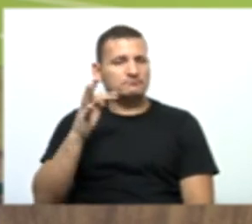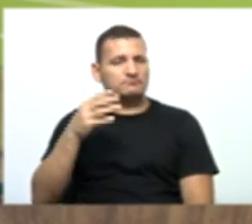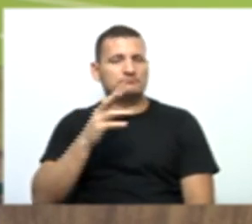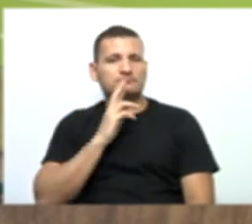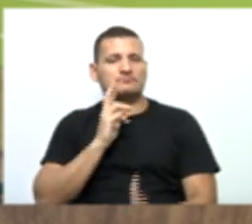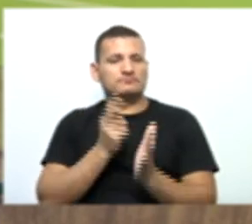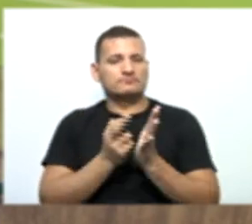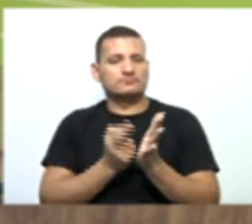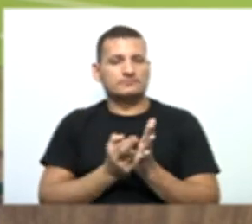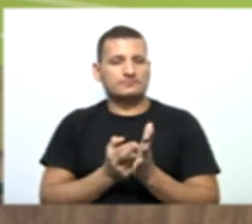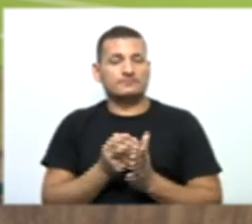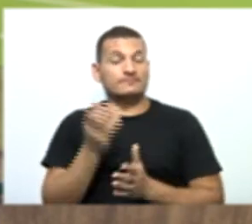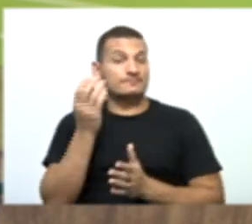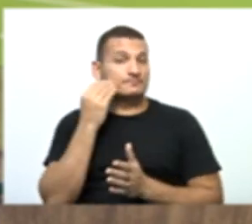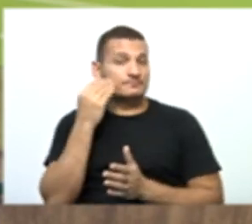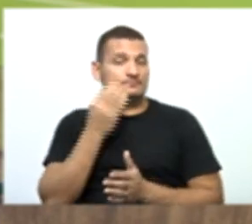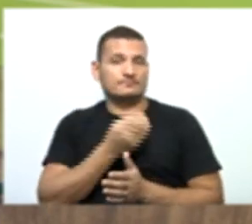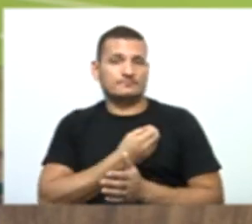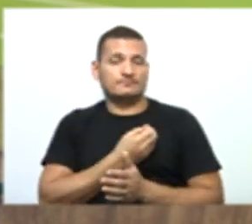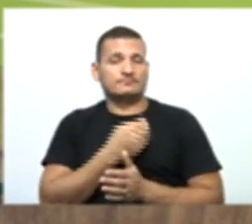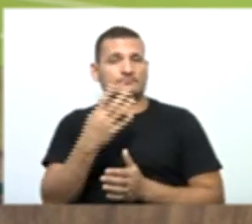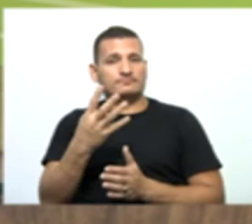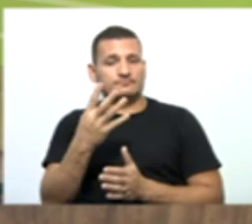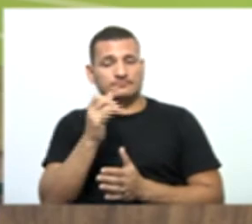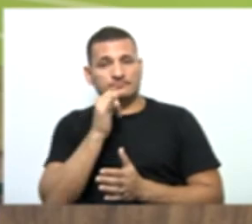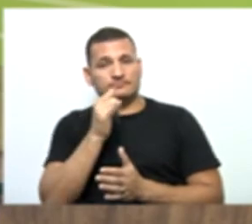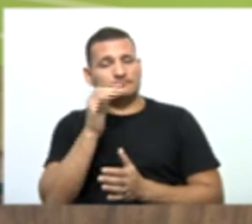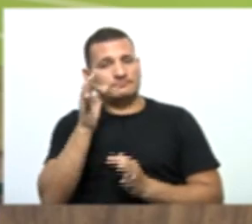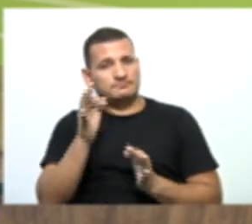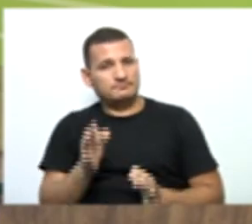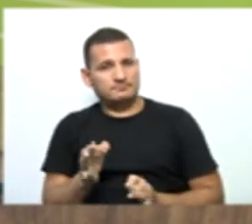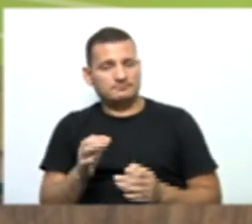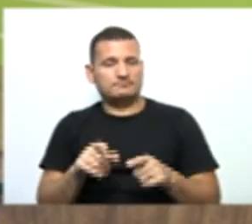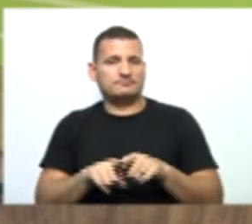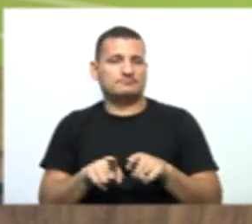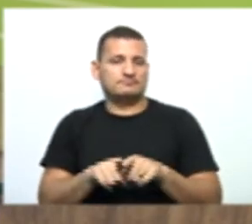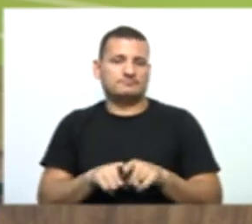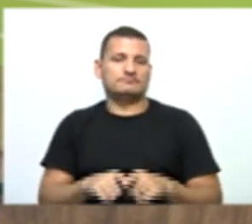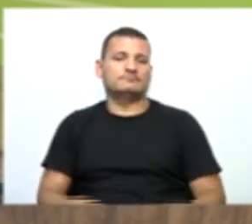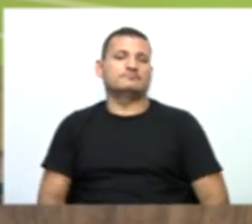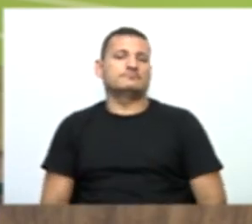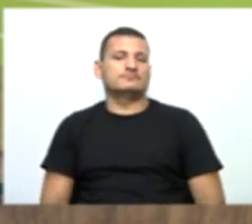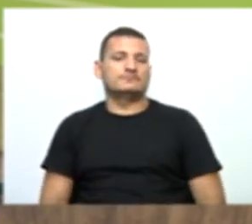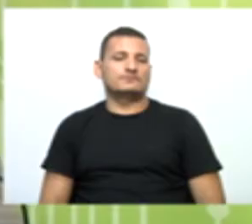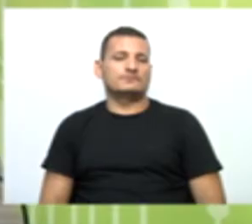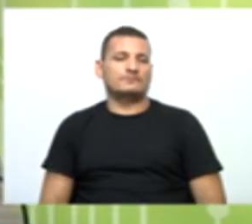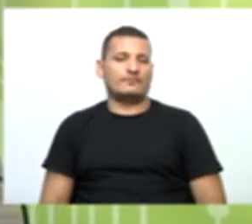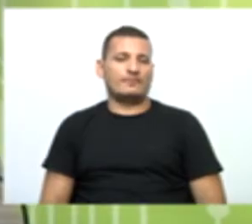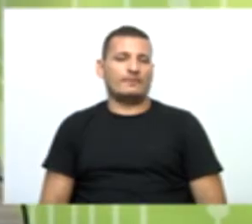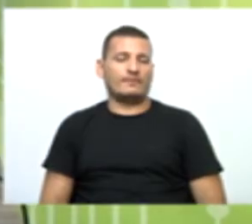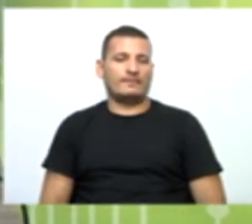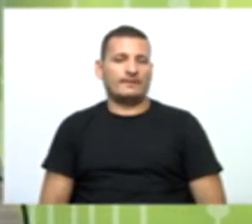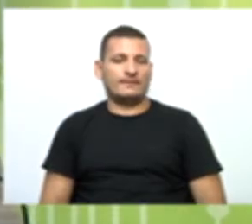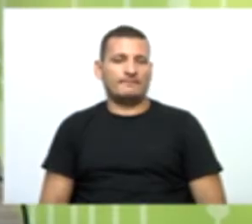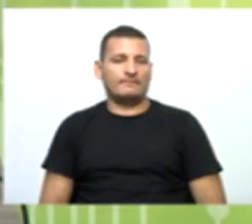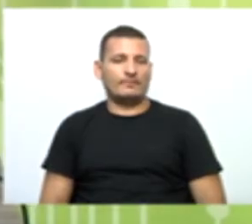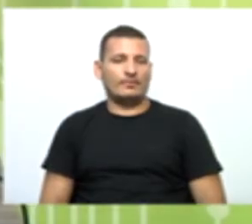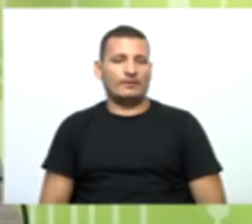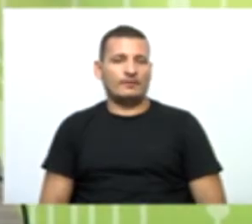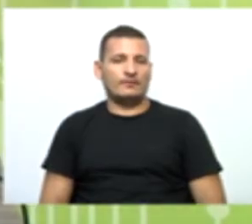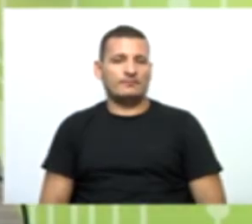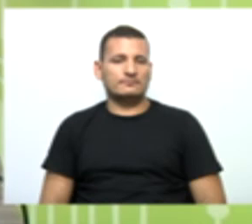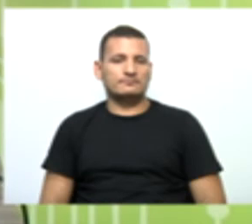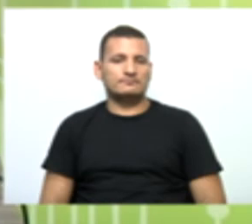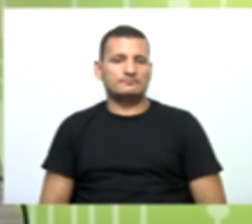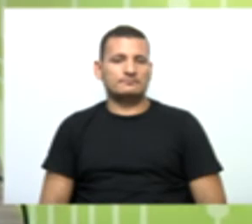Vamos ver se a questão número 4 também está certa, da resposta deles aqui. Beleza, professor, tranquilo. Então